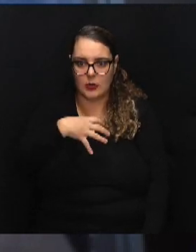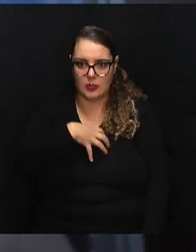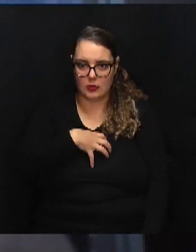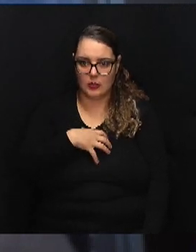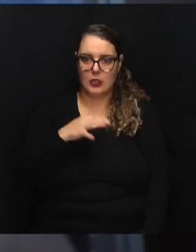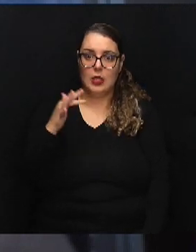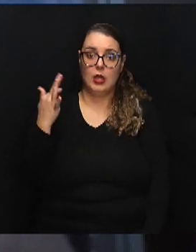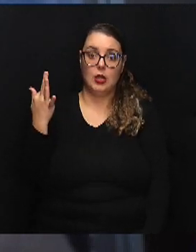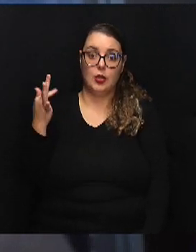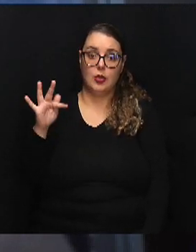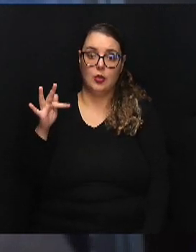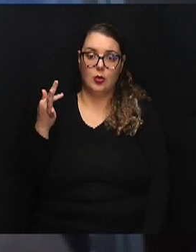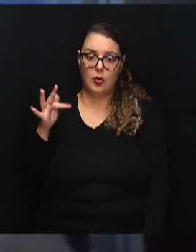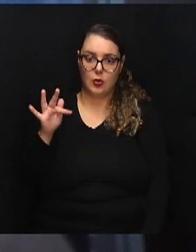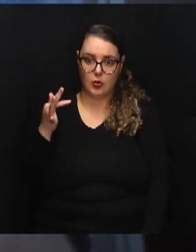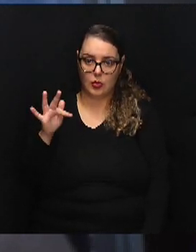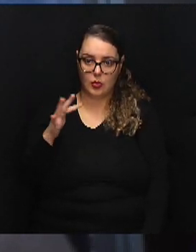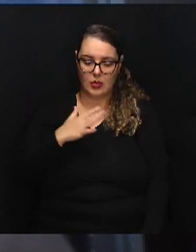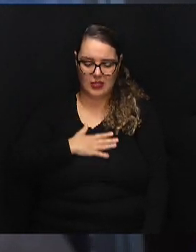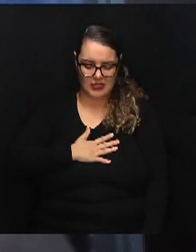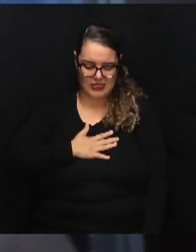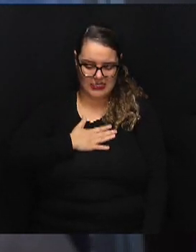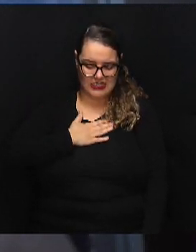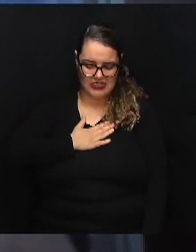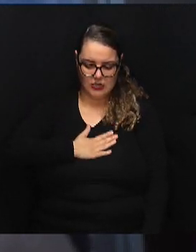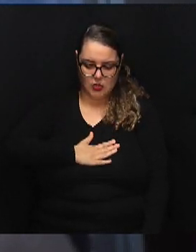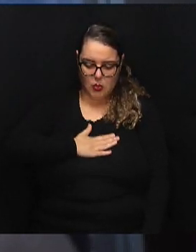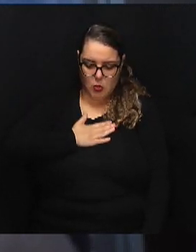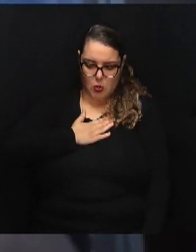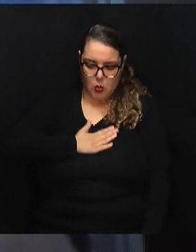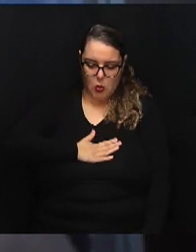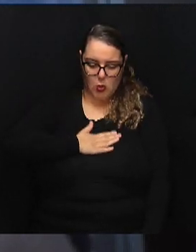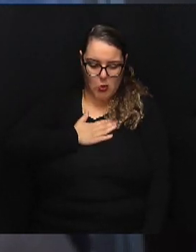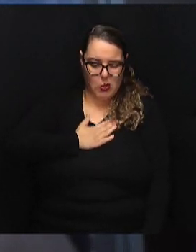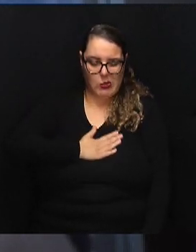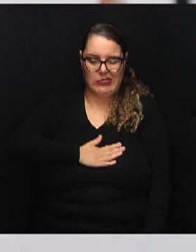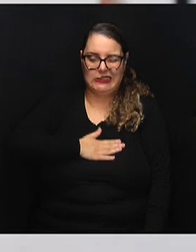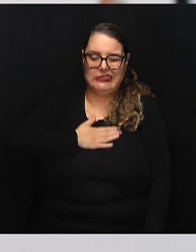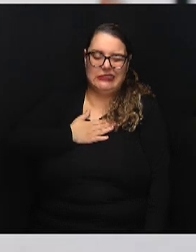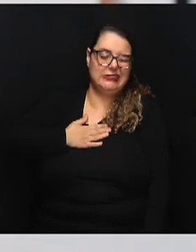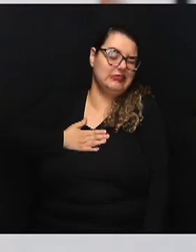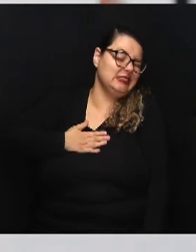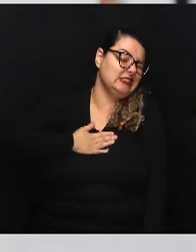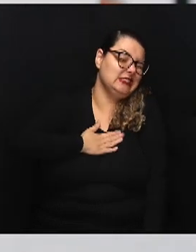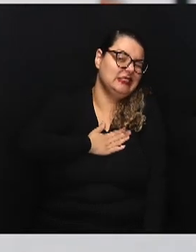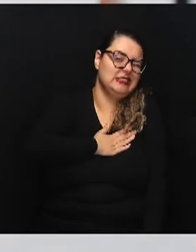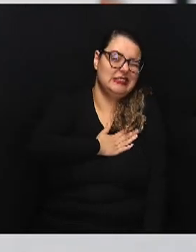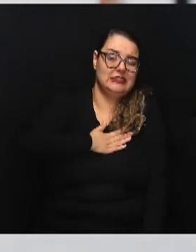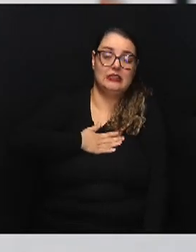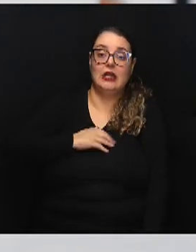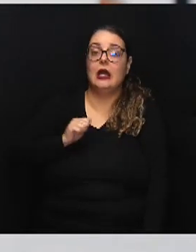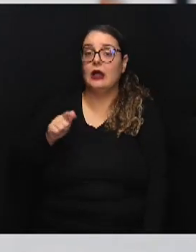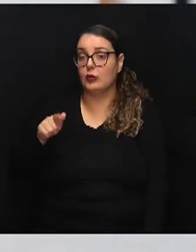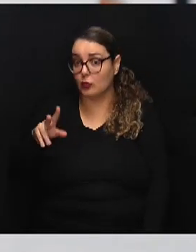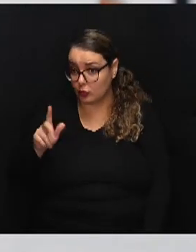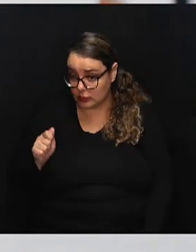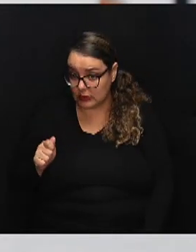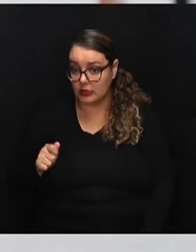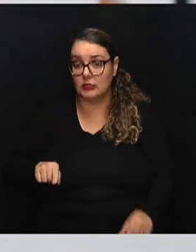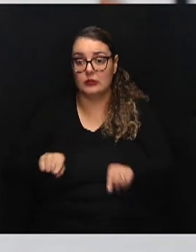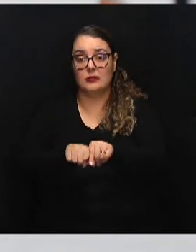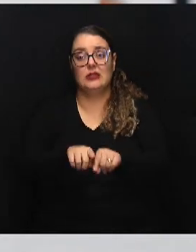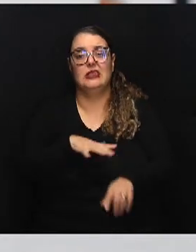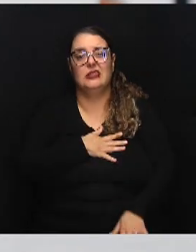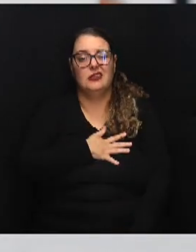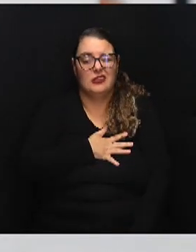a dor torácica, né? Então, qualquer dor, também aguda, né? Também aquela dor